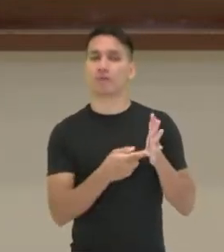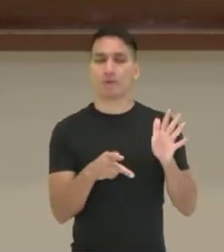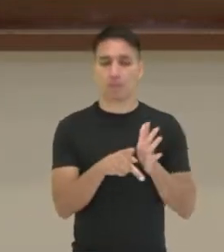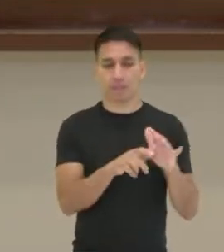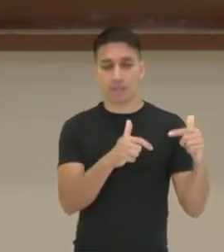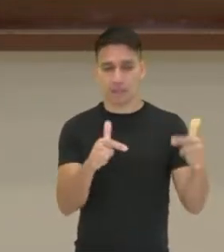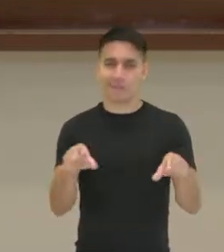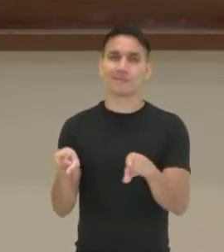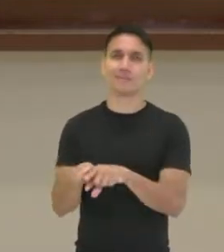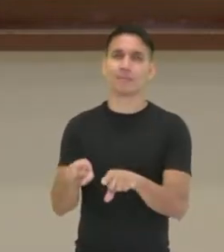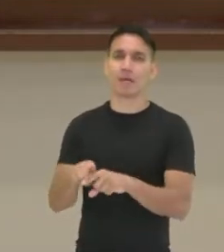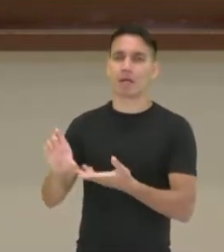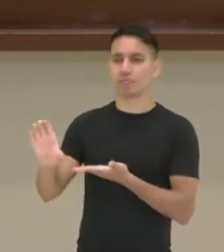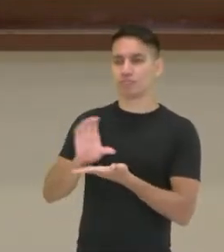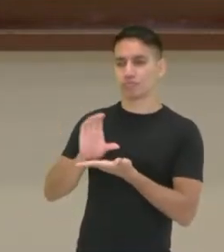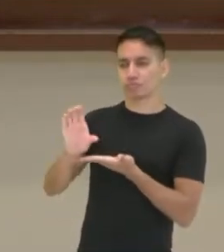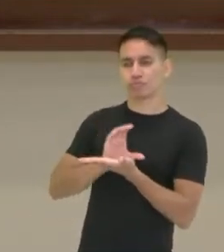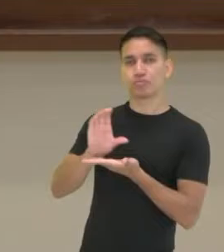na sociedade capitalista.